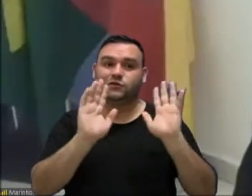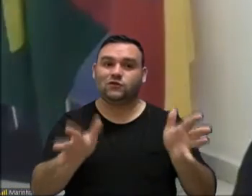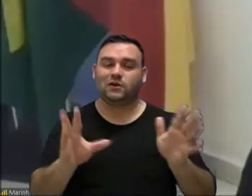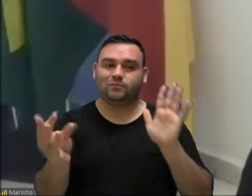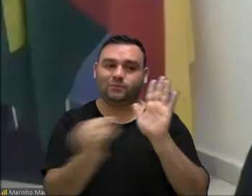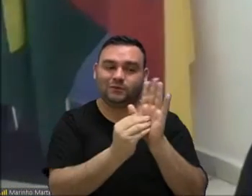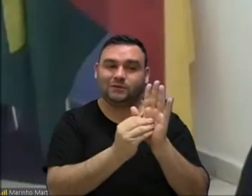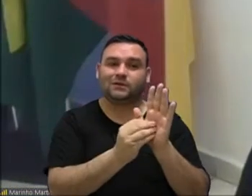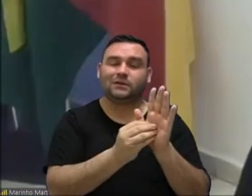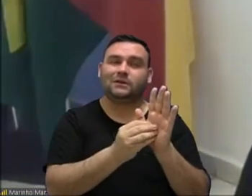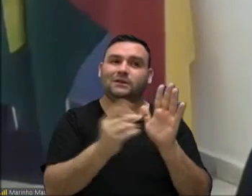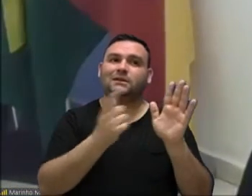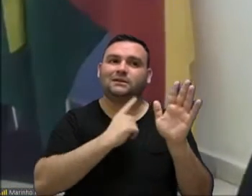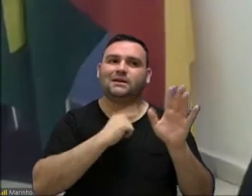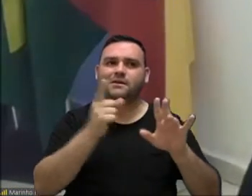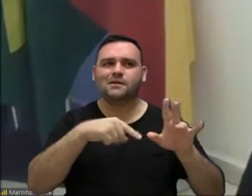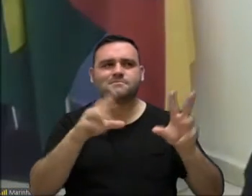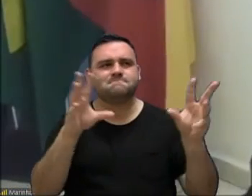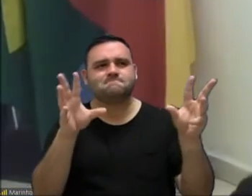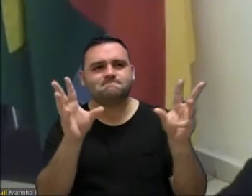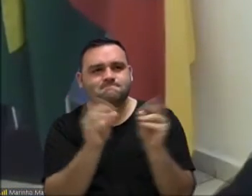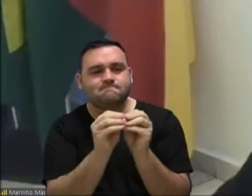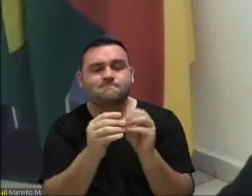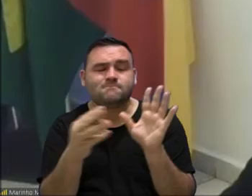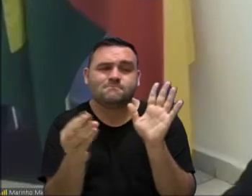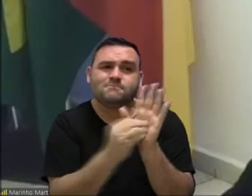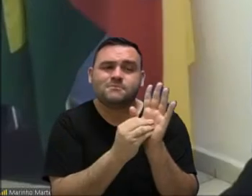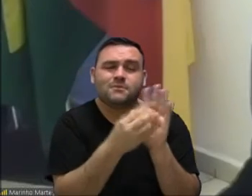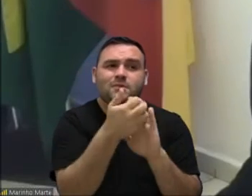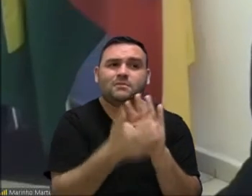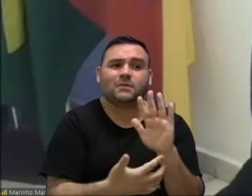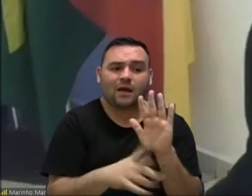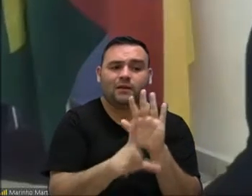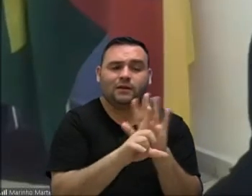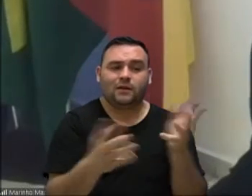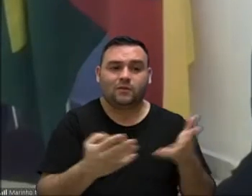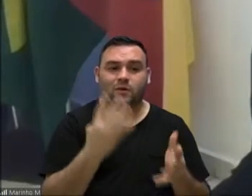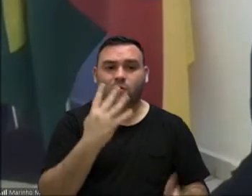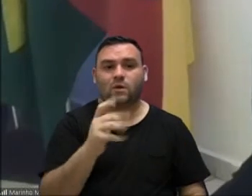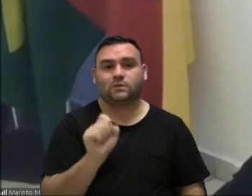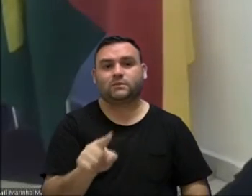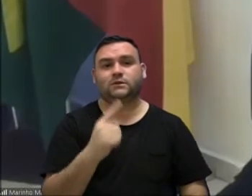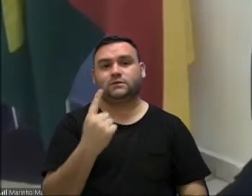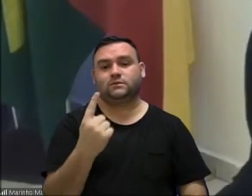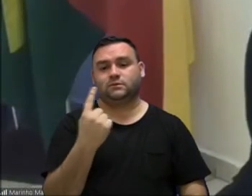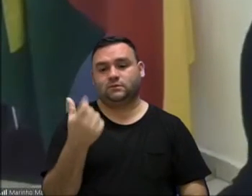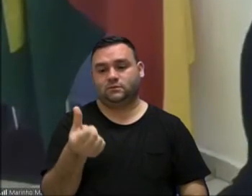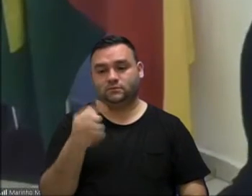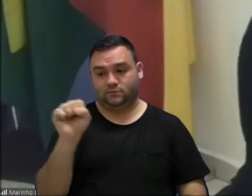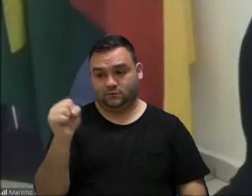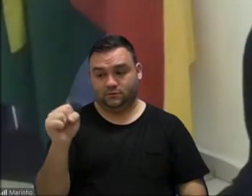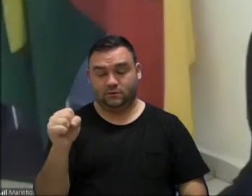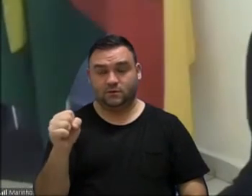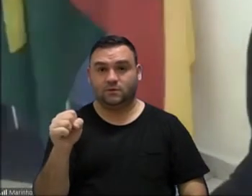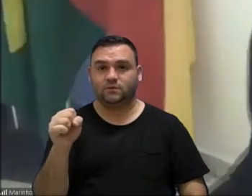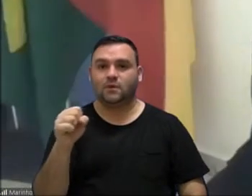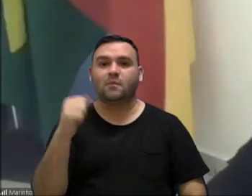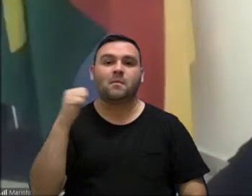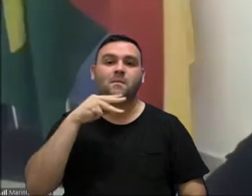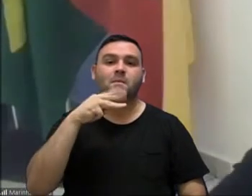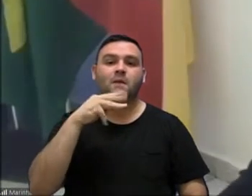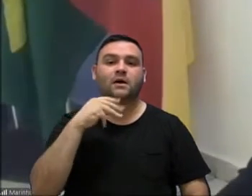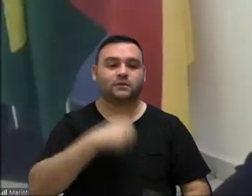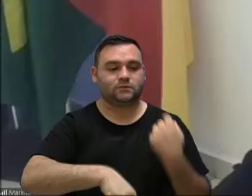melancolicamente resumidamente desta lei 4.168 de